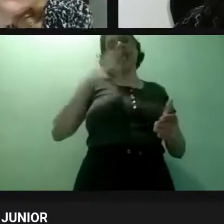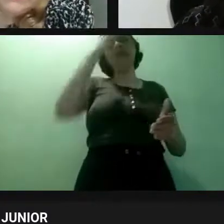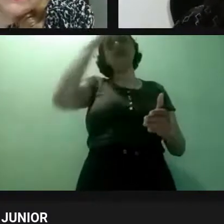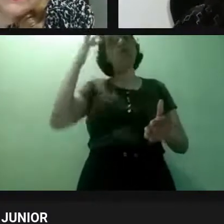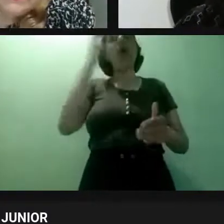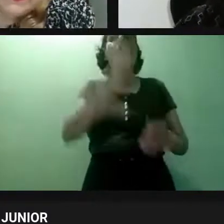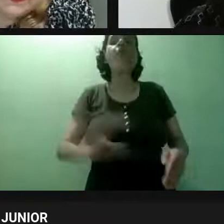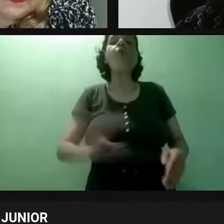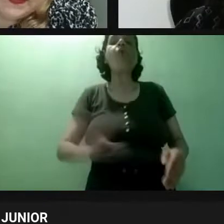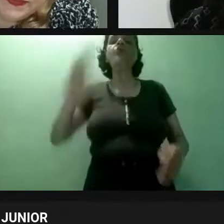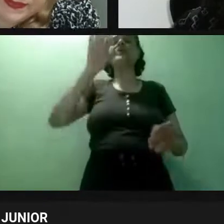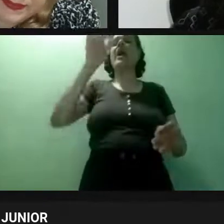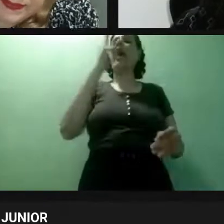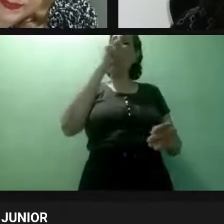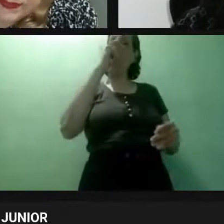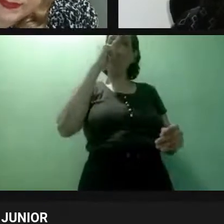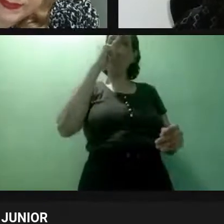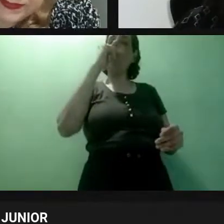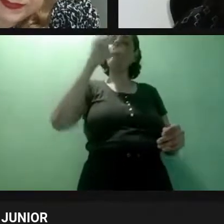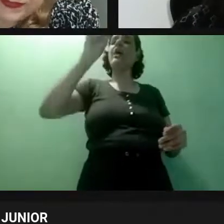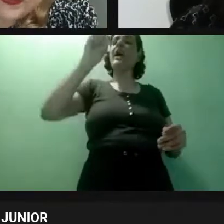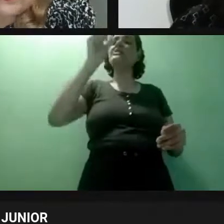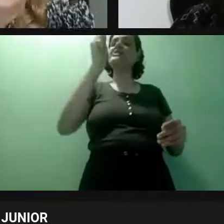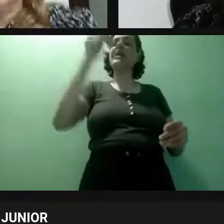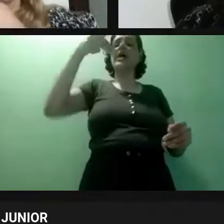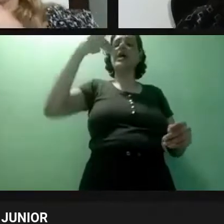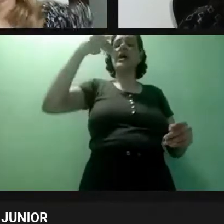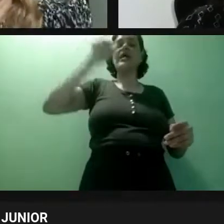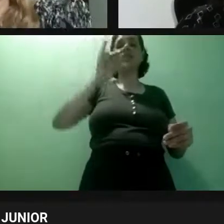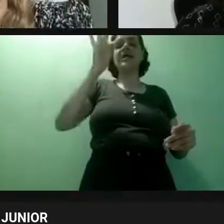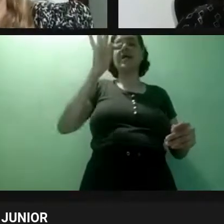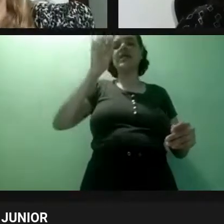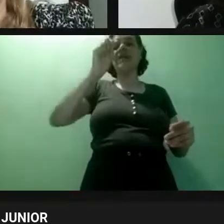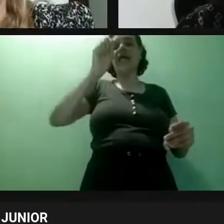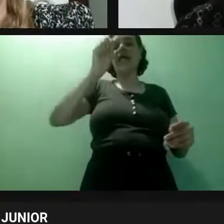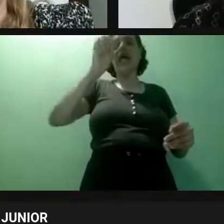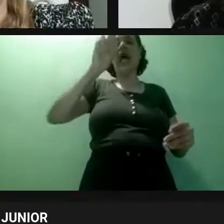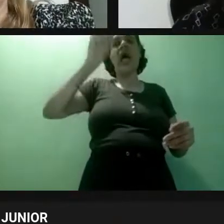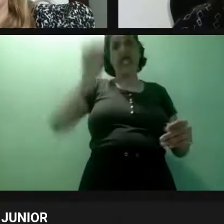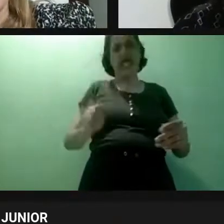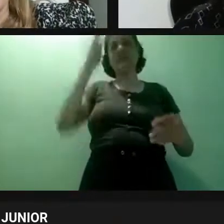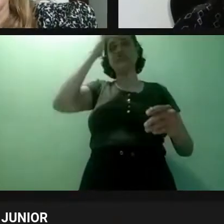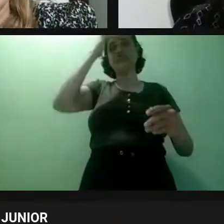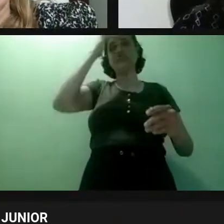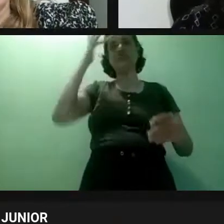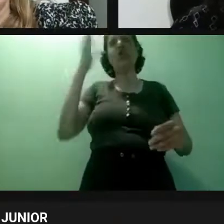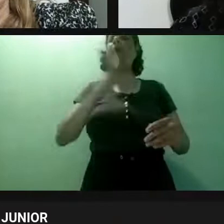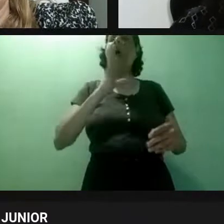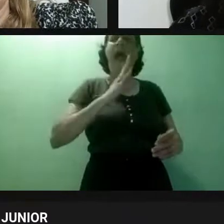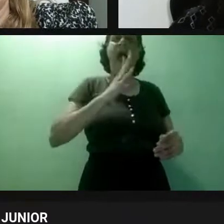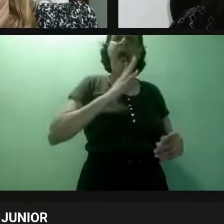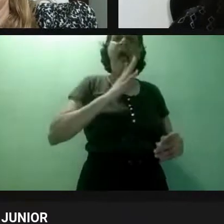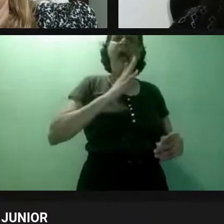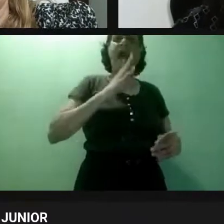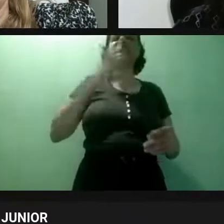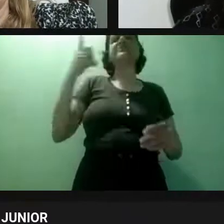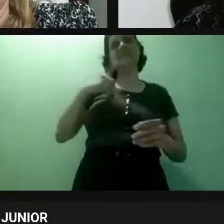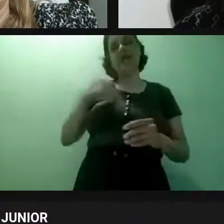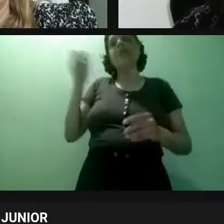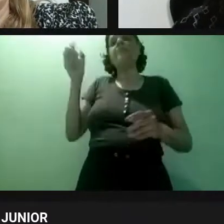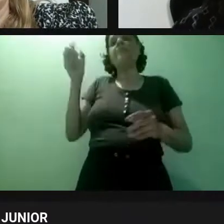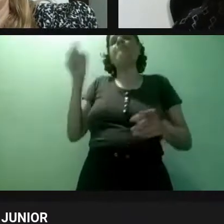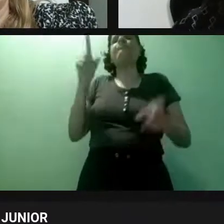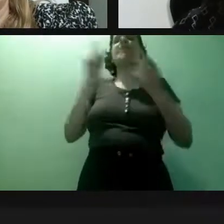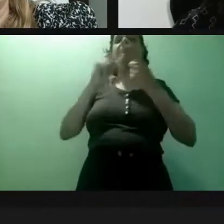que todo mundo tem em casa, todo mundo compra e é barato também, é de fácil acesso. Mas qualquer outro desinfetante de